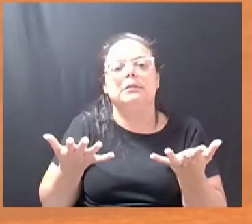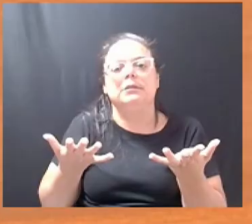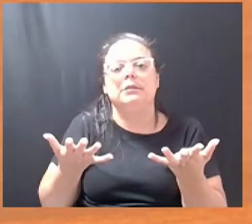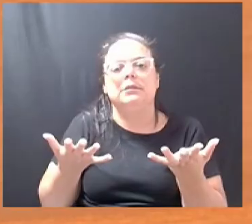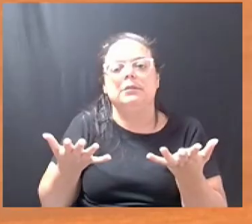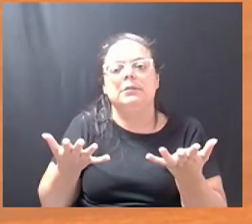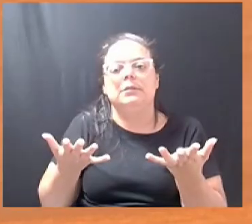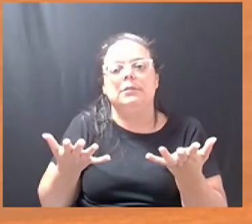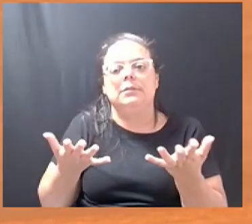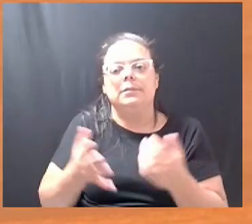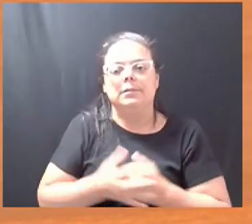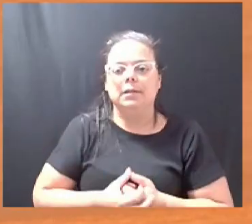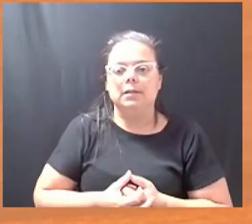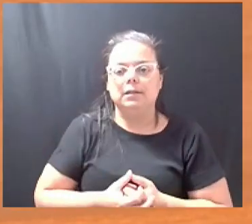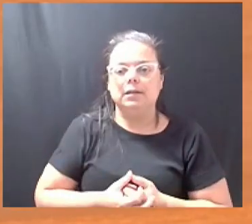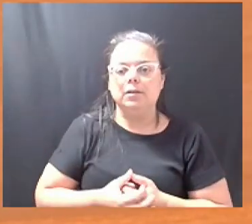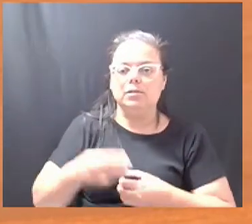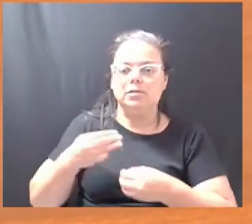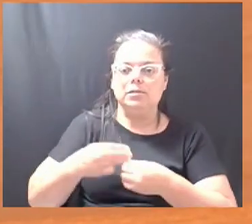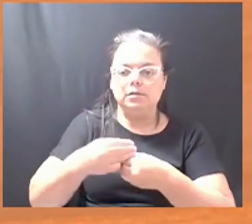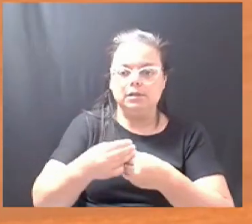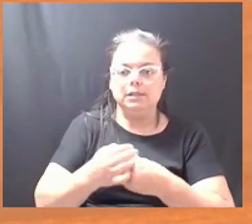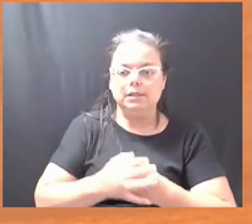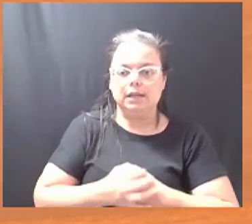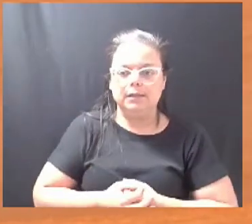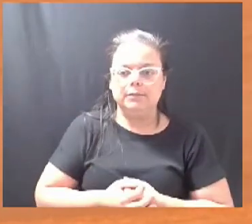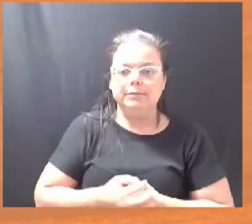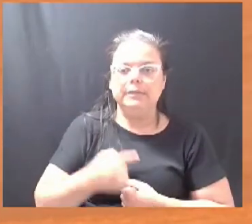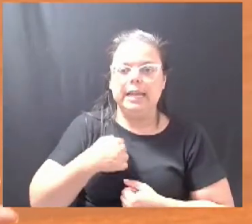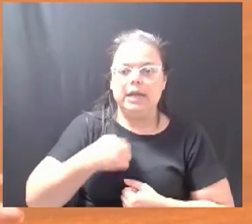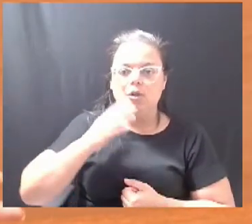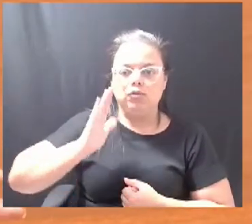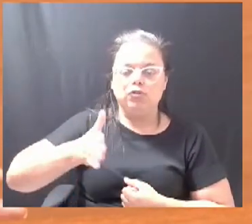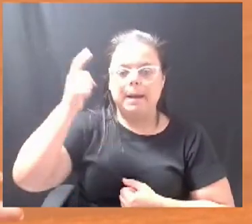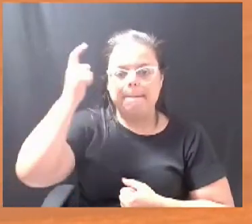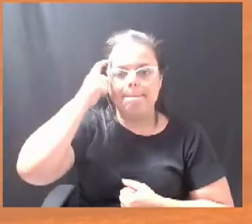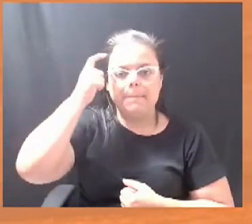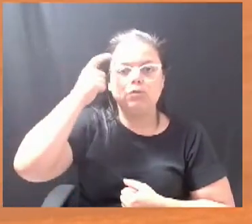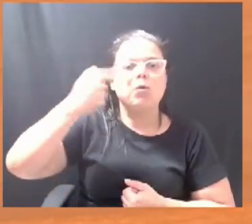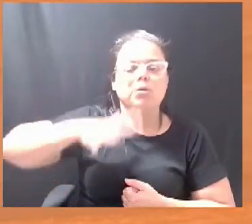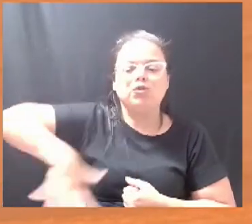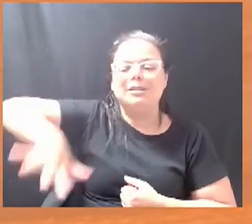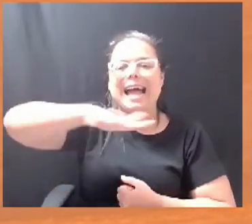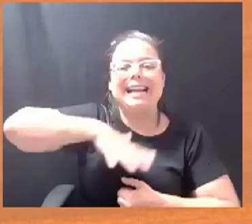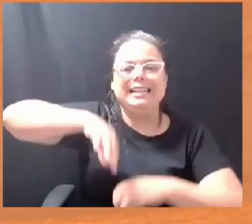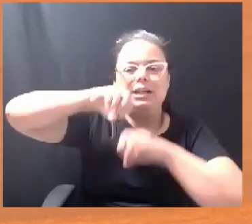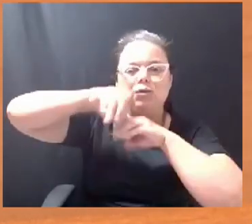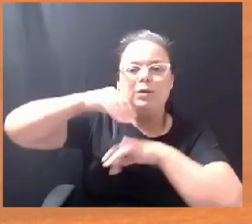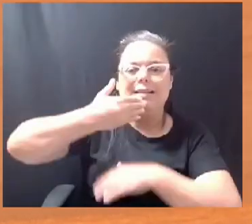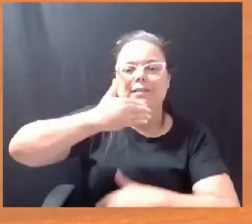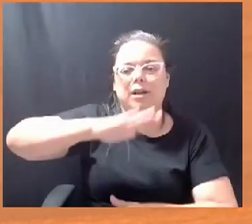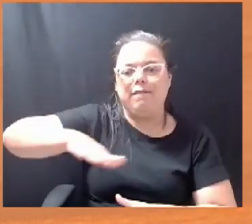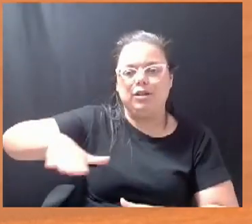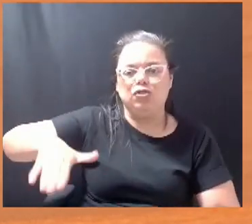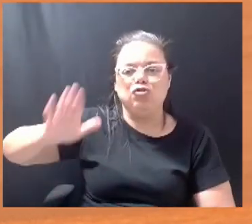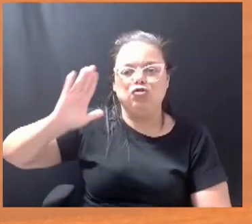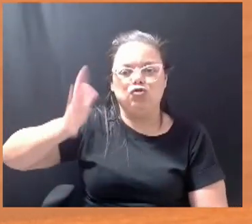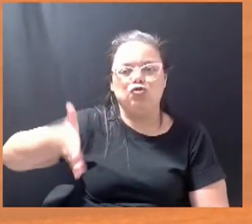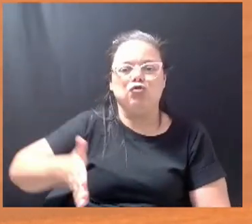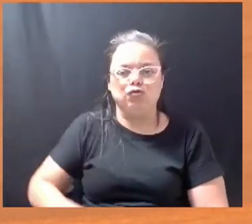aqui o município. Né? Eu já penso, como eu sou da educação infantil, então eu já penso logo na educação infantil. Né? E é a melhor entrada.